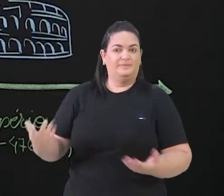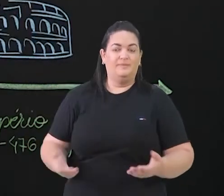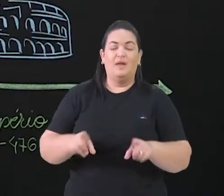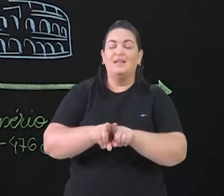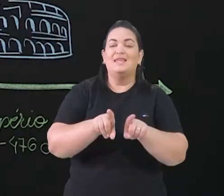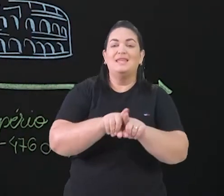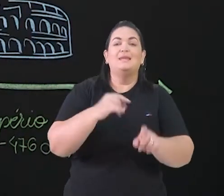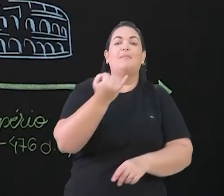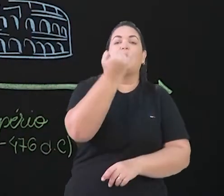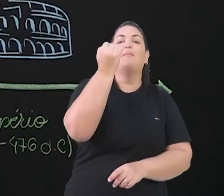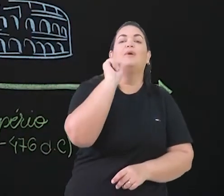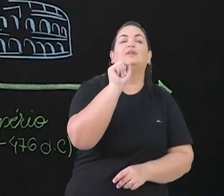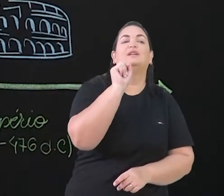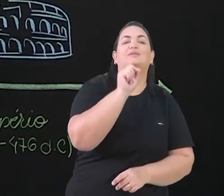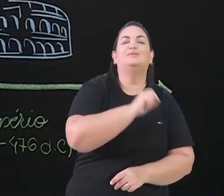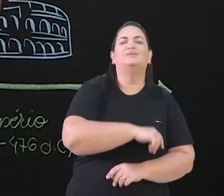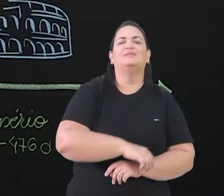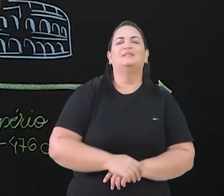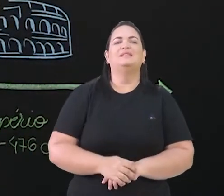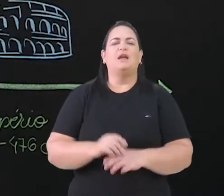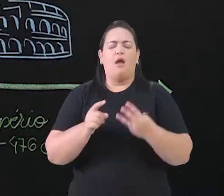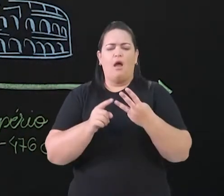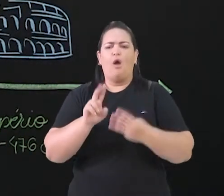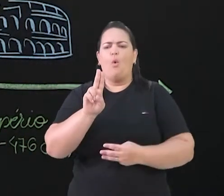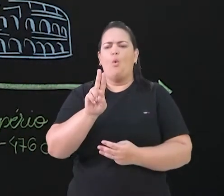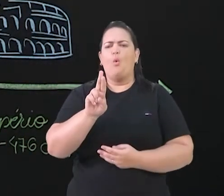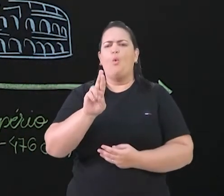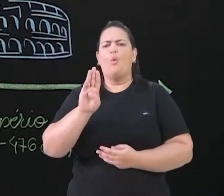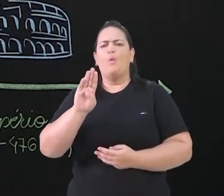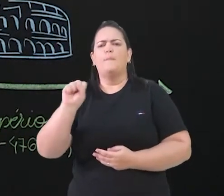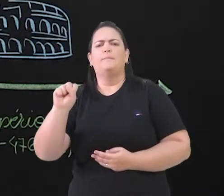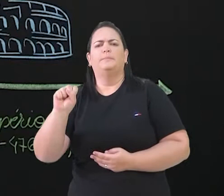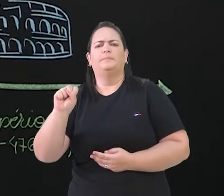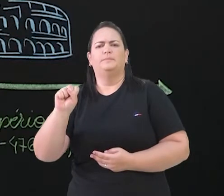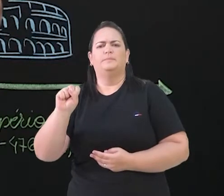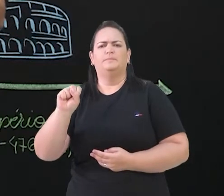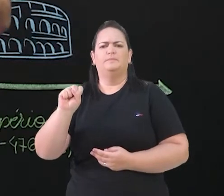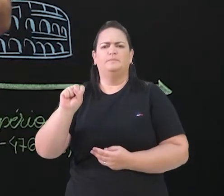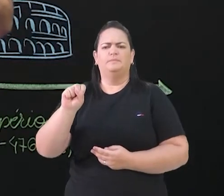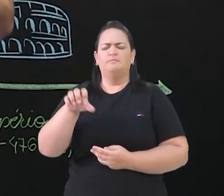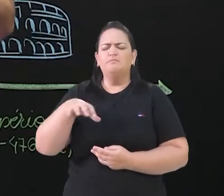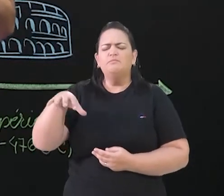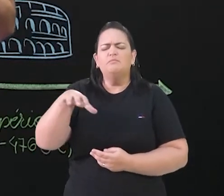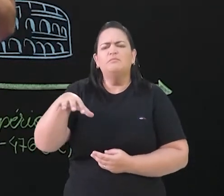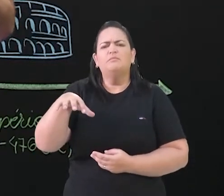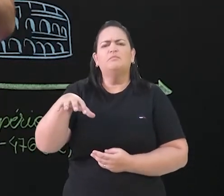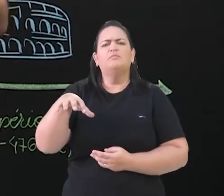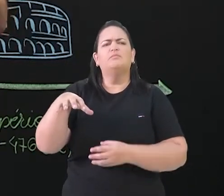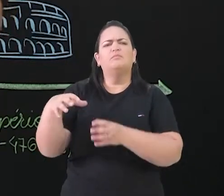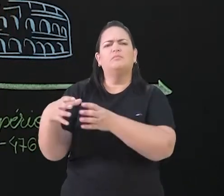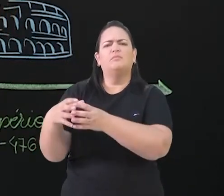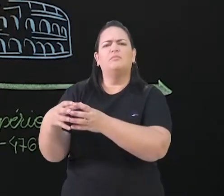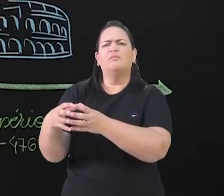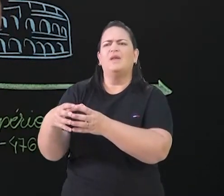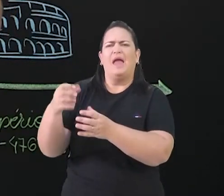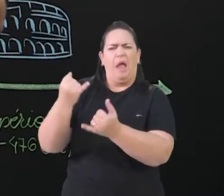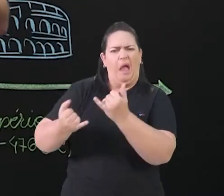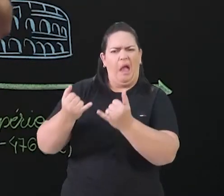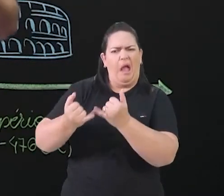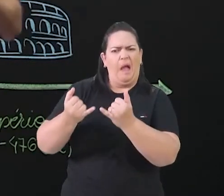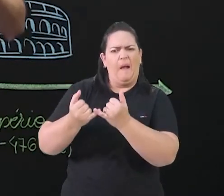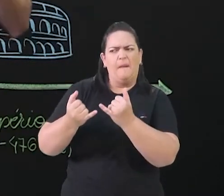respeito de Roma são as chamadas urbes. É interessante porque a gente ouve isso em algumas palavrinhas, né, como